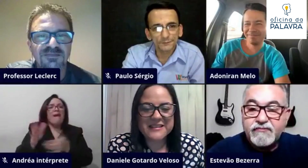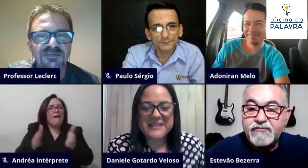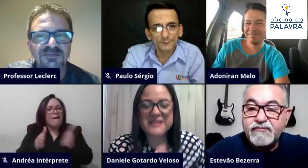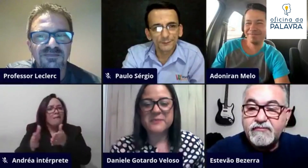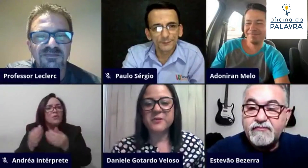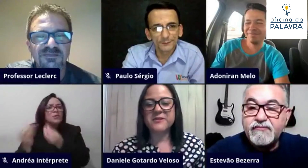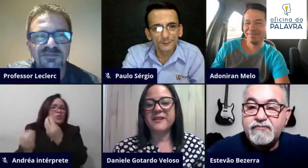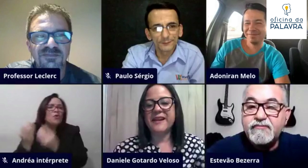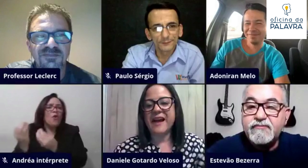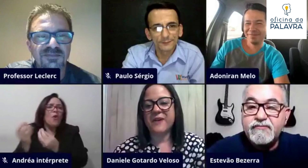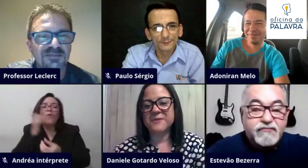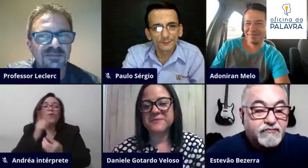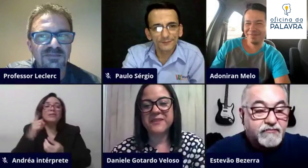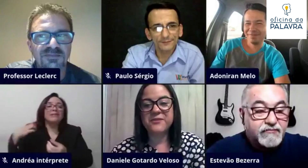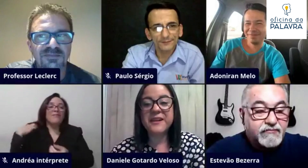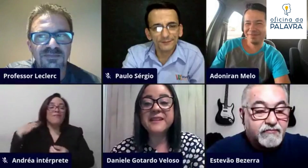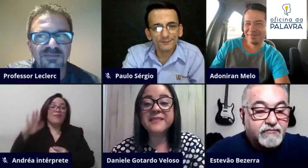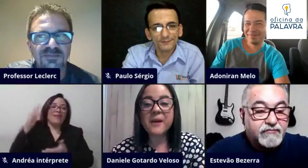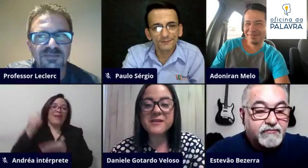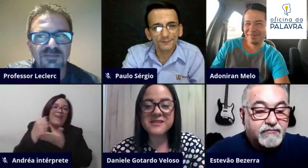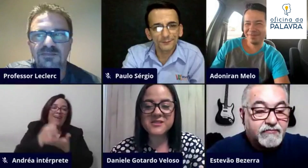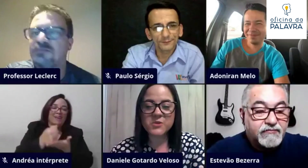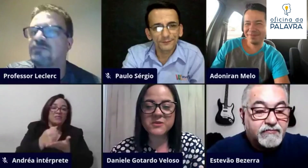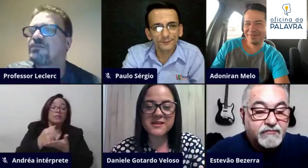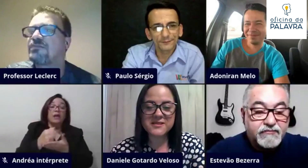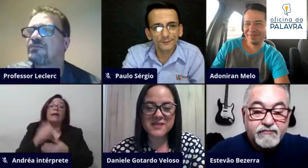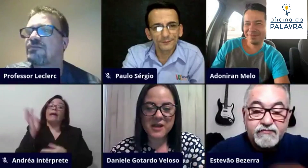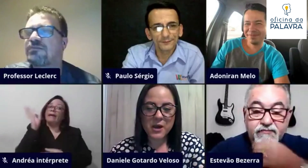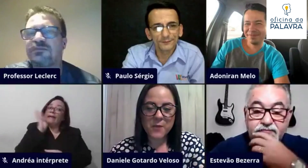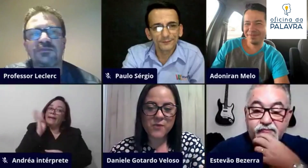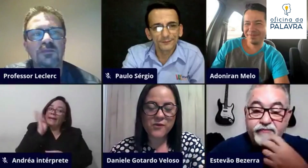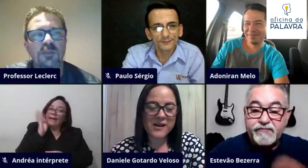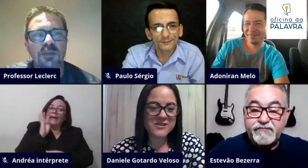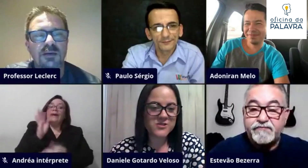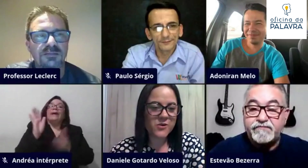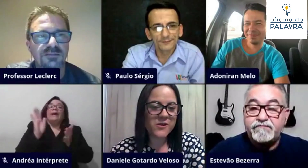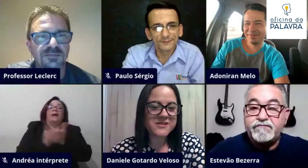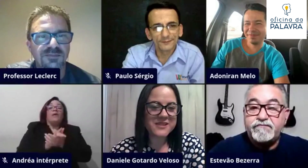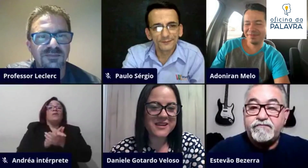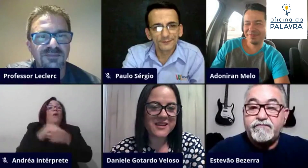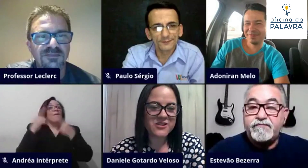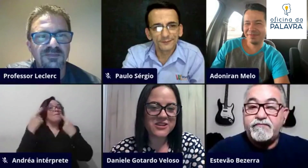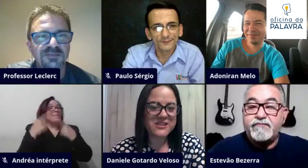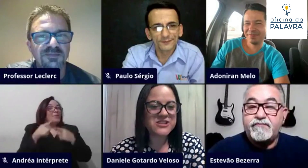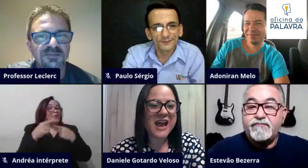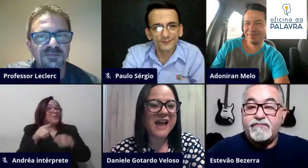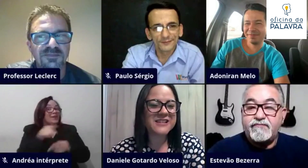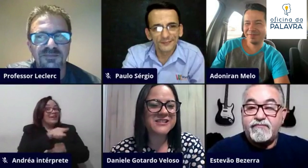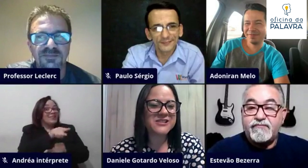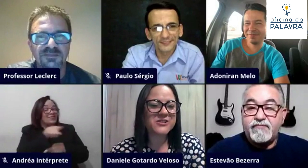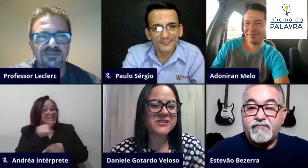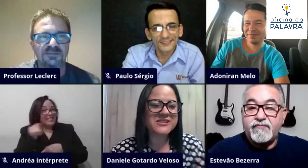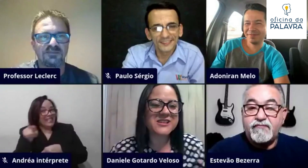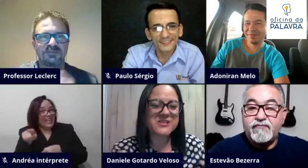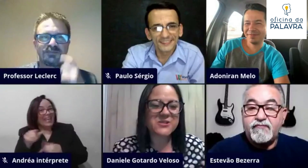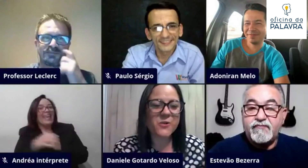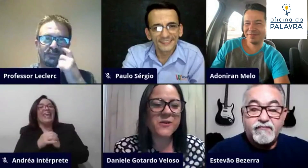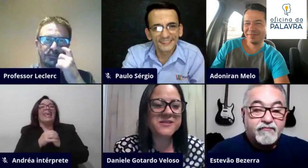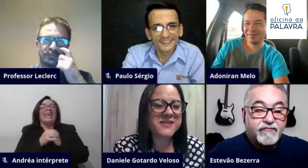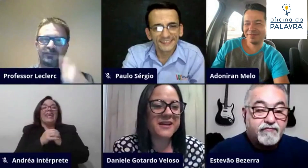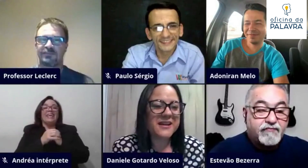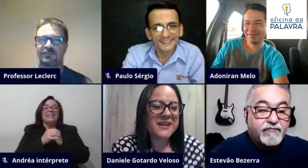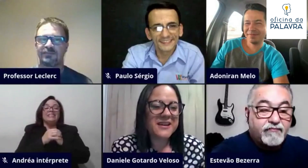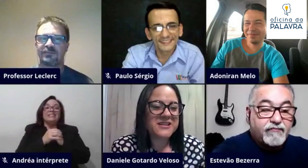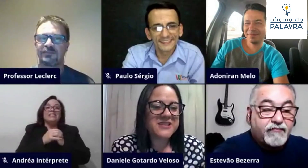Bacana, muito legal. E fica então essas outras provocações aqui que eu tinha deixado, essas outras